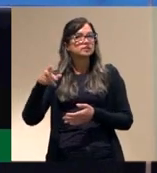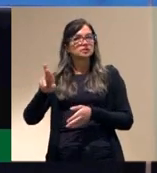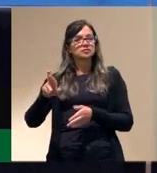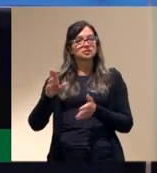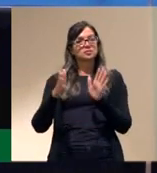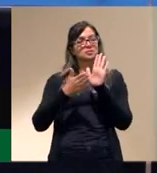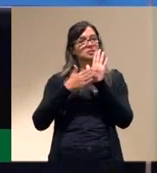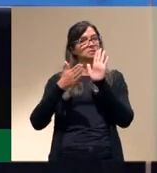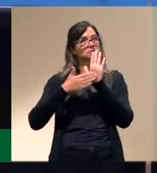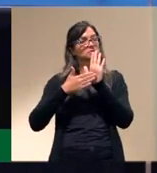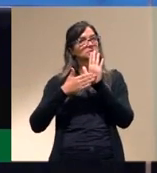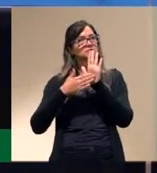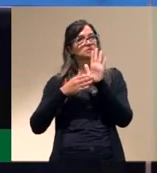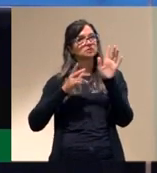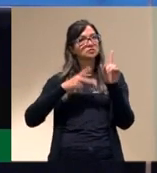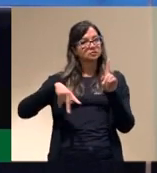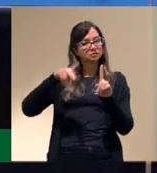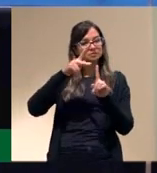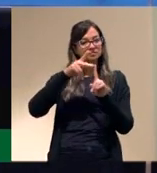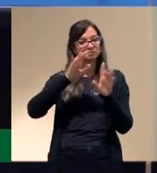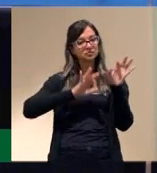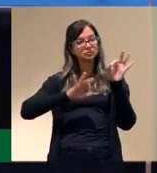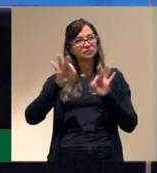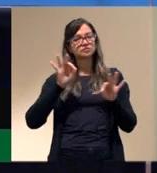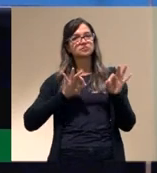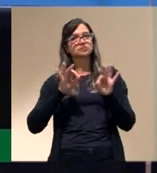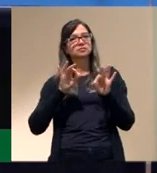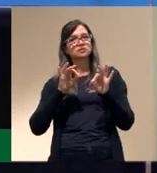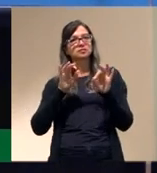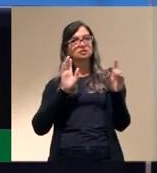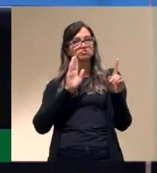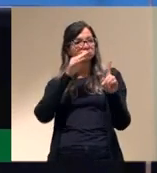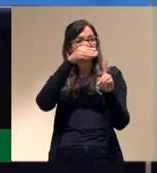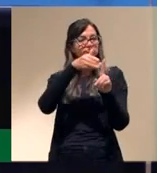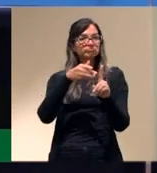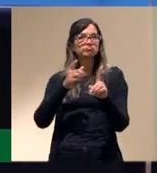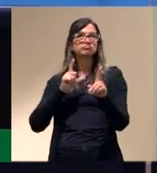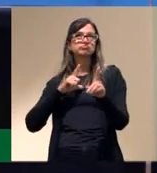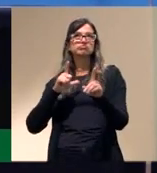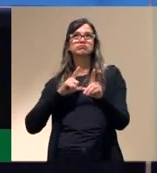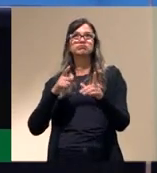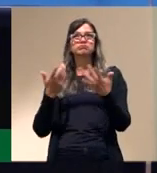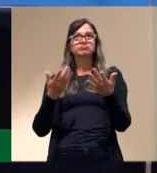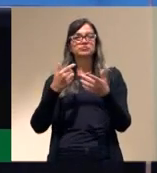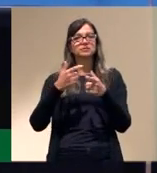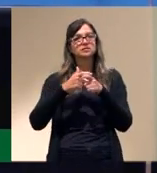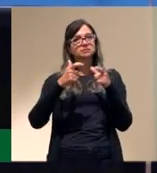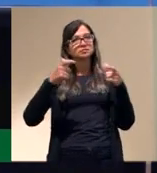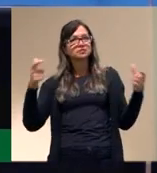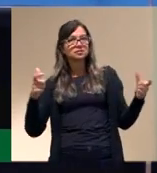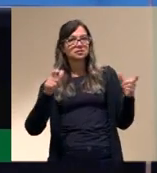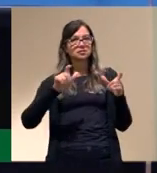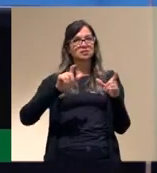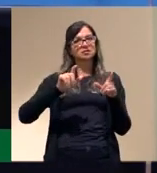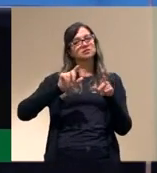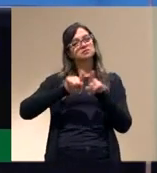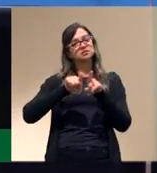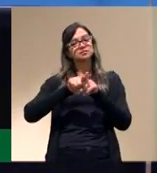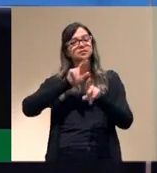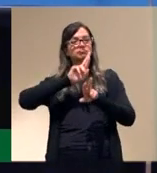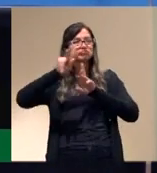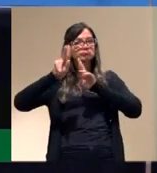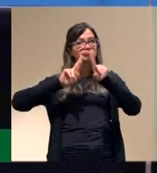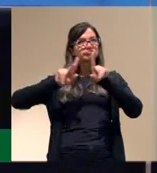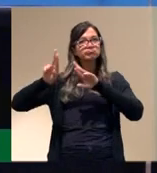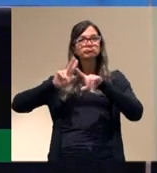né, um planejamento dessa ação intencional para ampliar e diversificar, né,